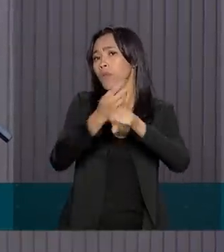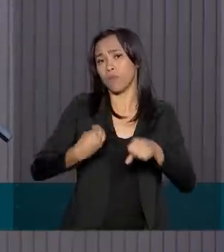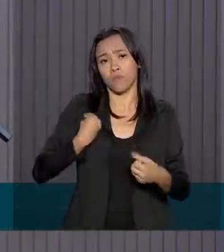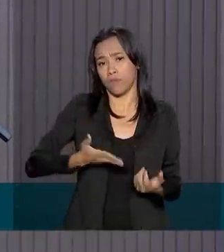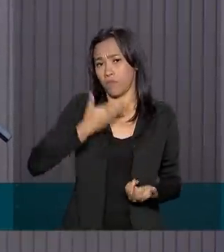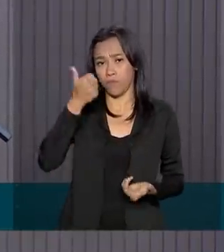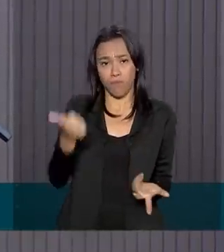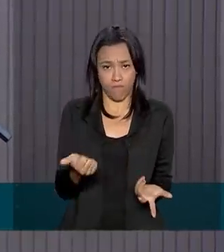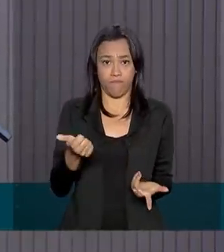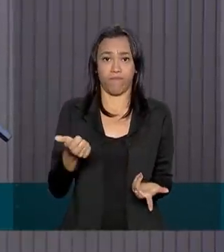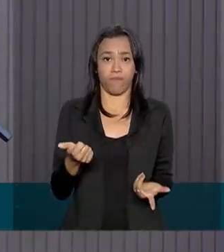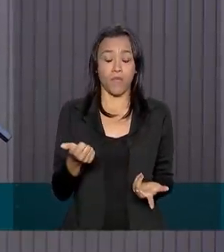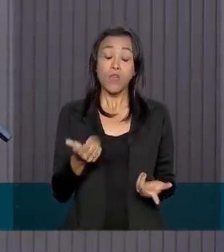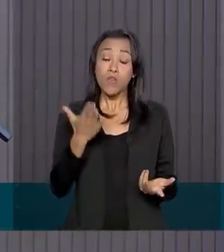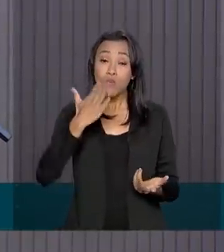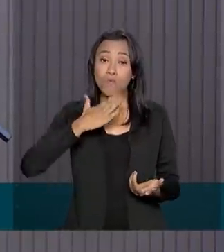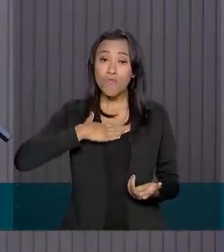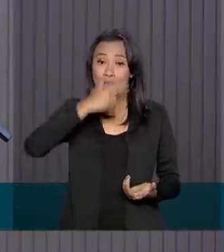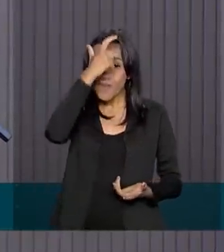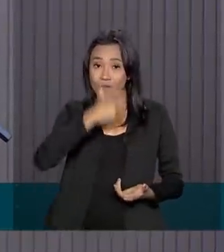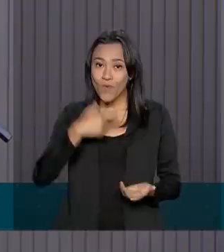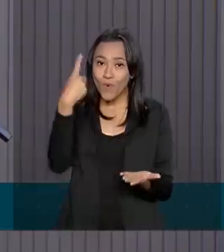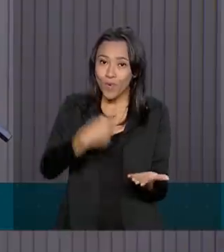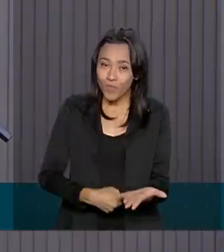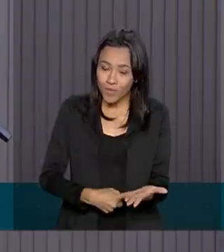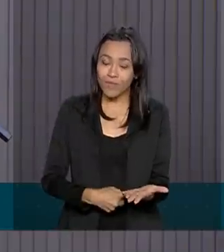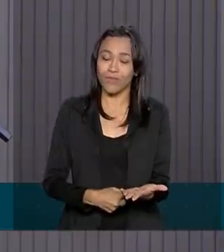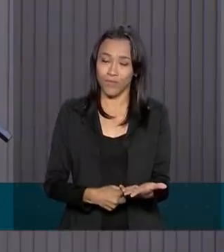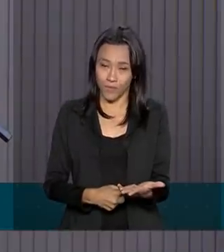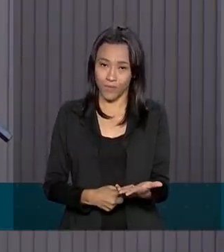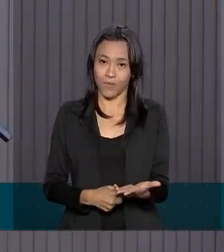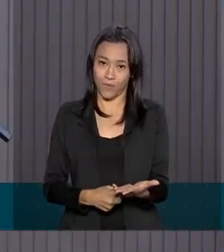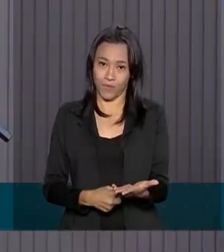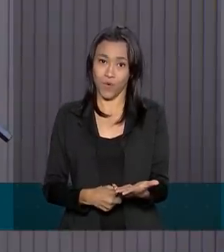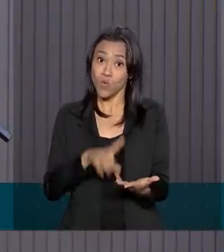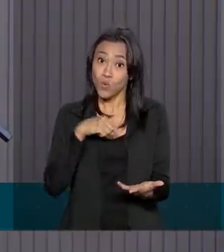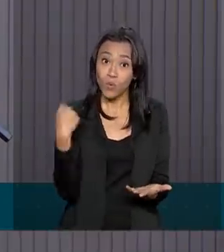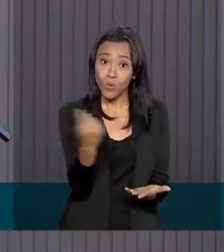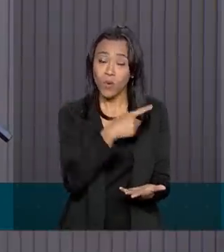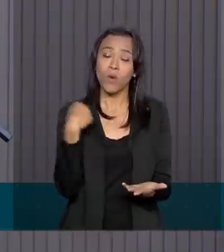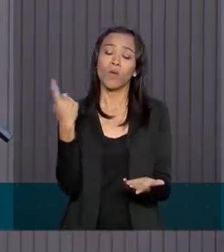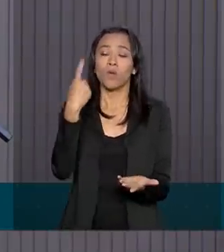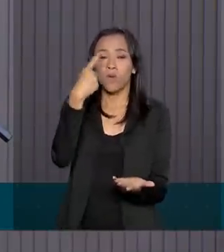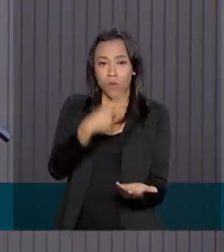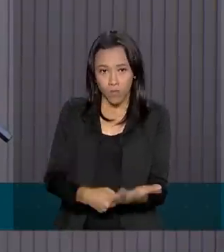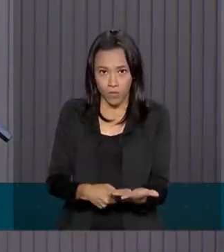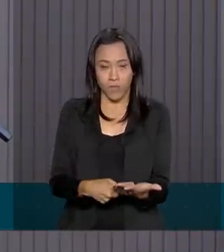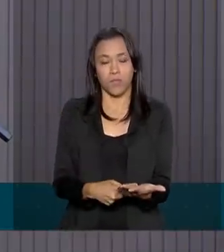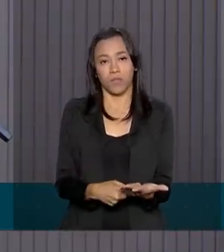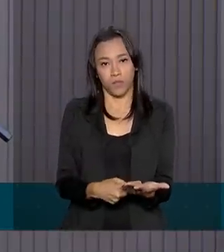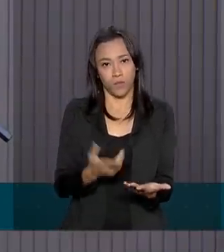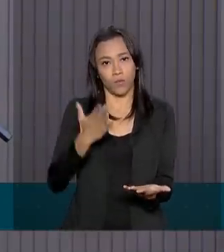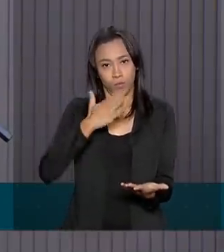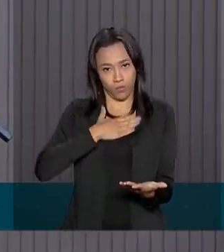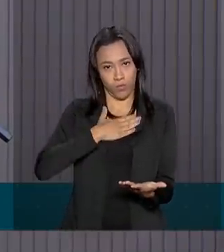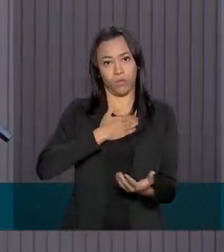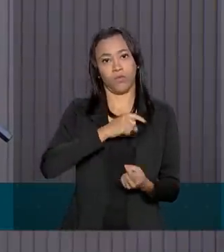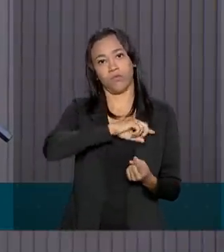melhor. E o meu compromisso é do Witzel, o nosso compromisso, dos meus